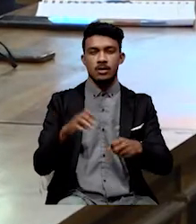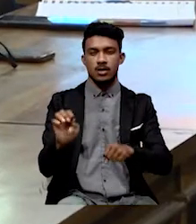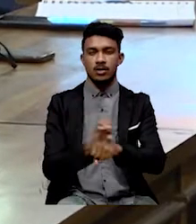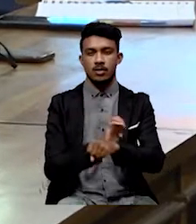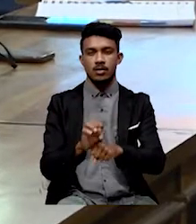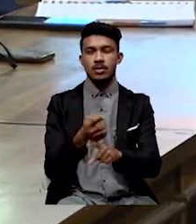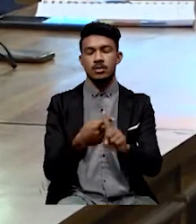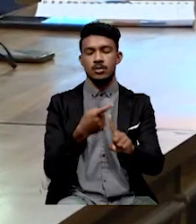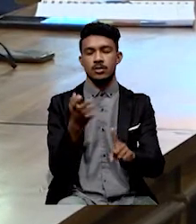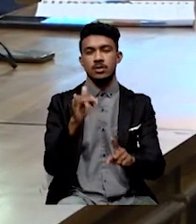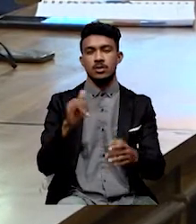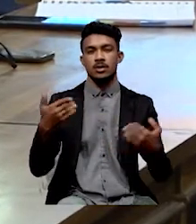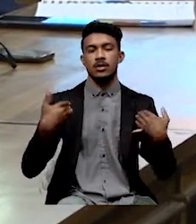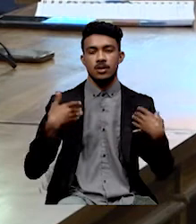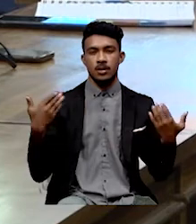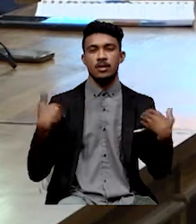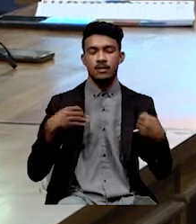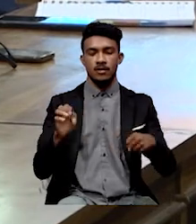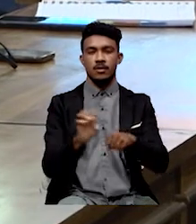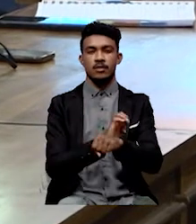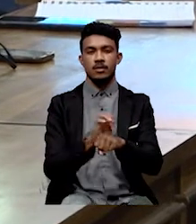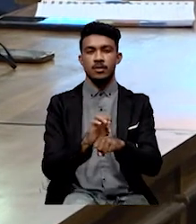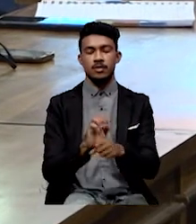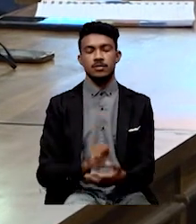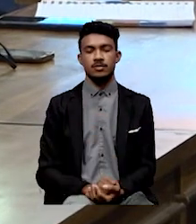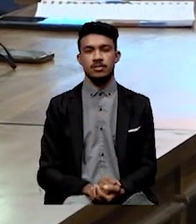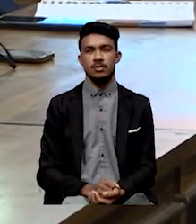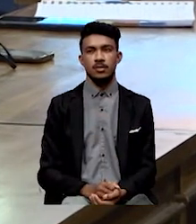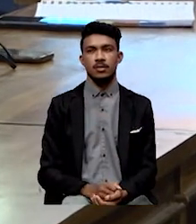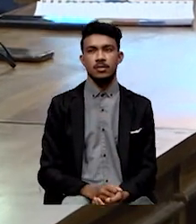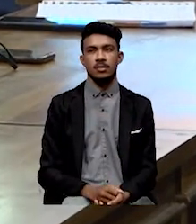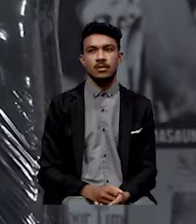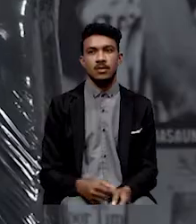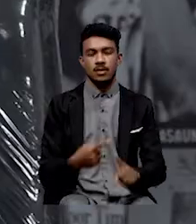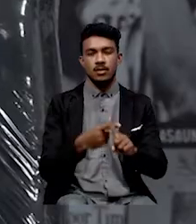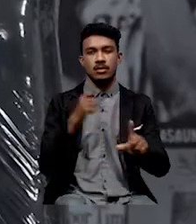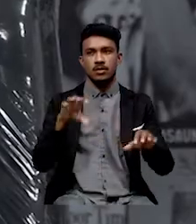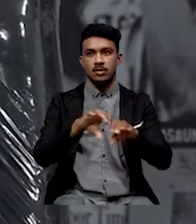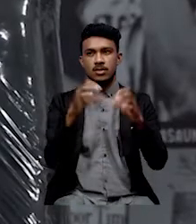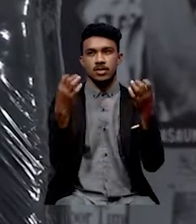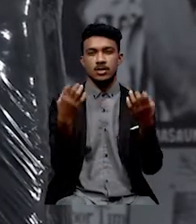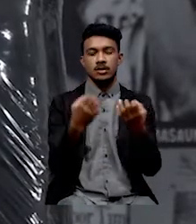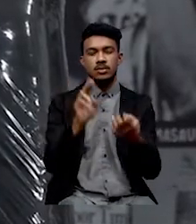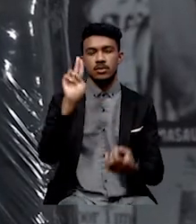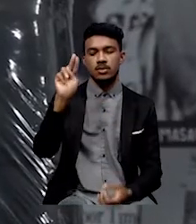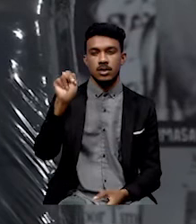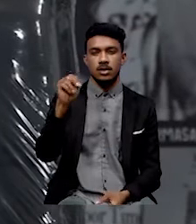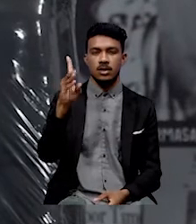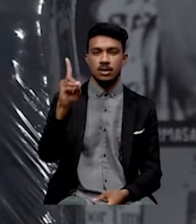parte Sira, nebe ia poder econômico. Sei tudo bem, russi de imprensa, o INDP